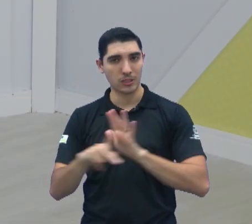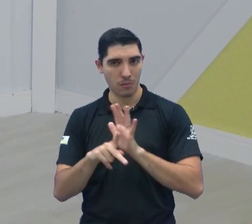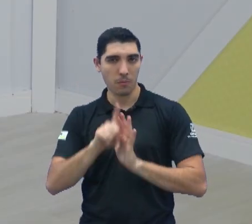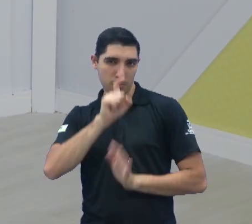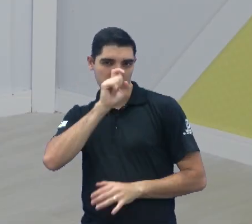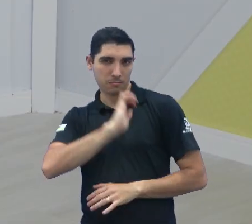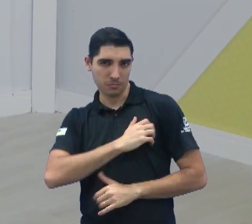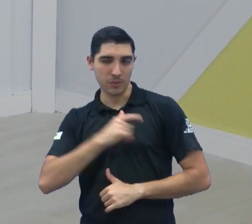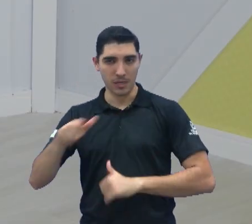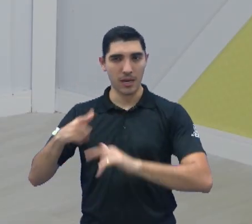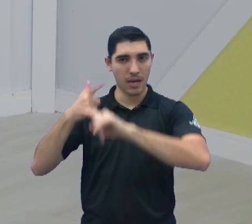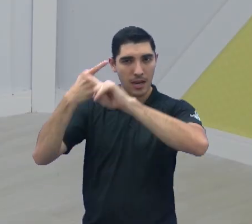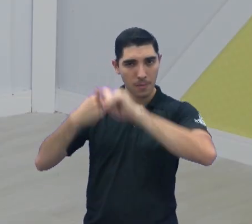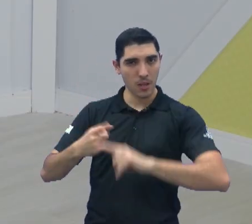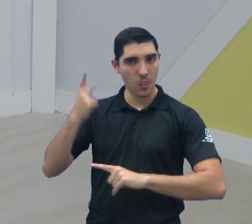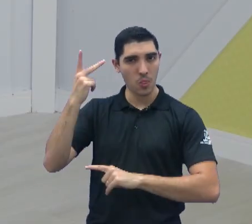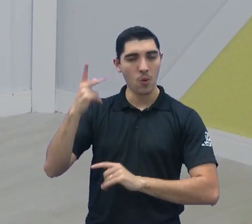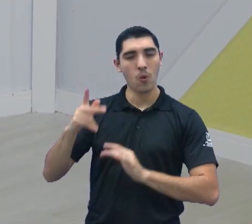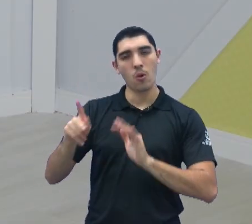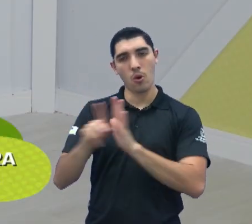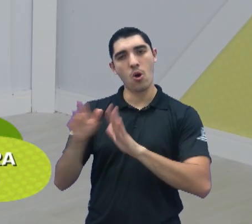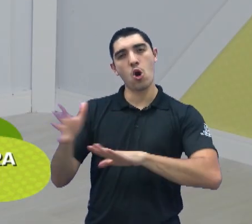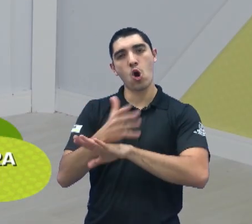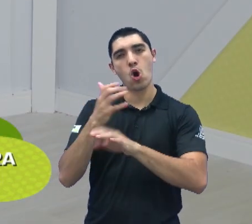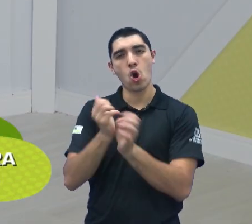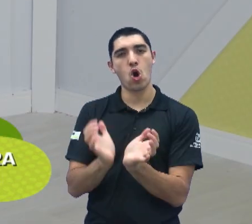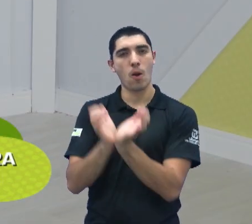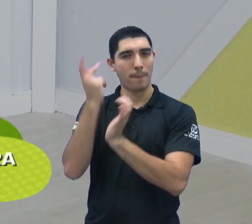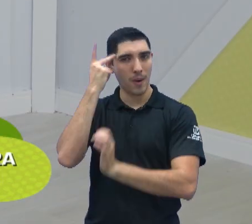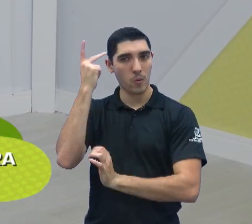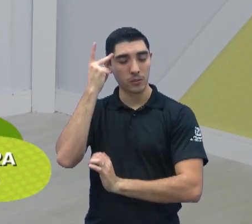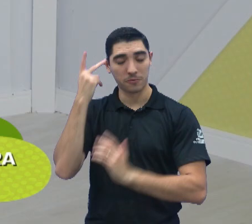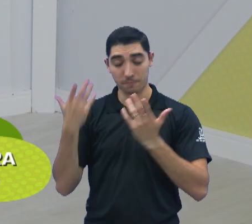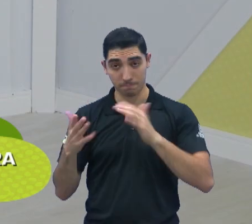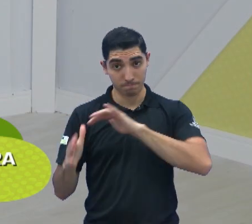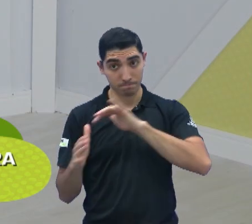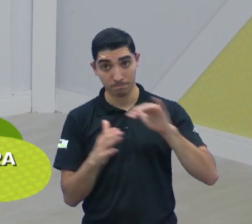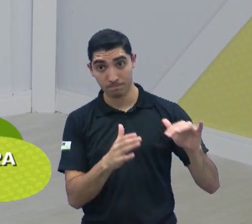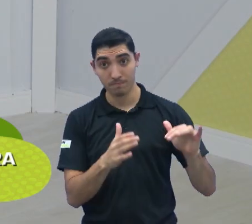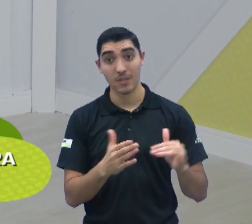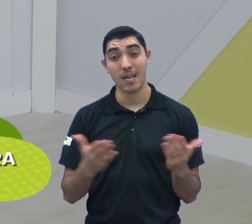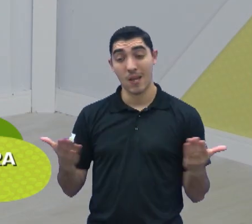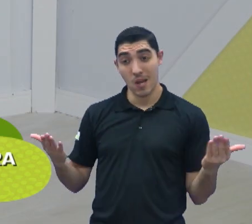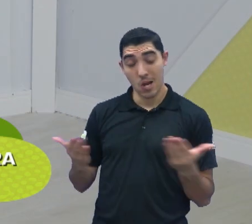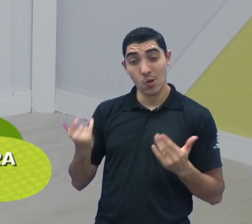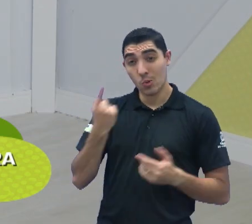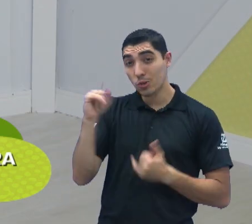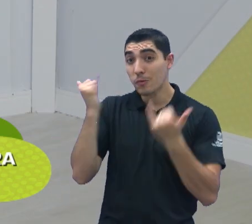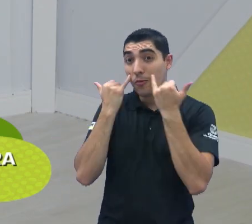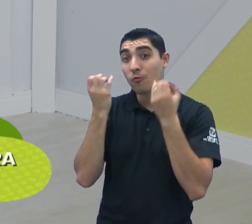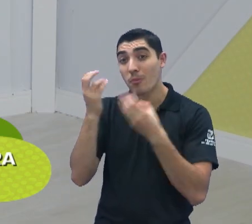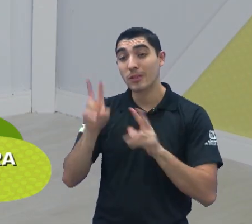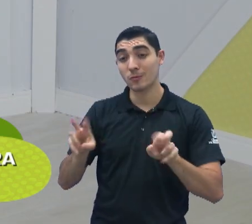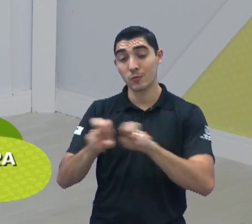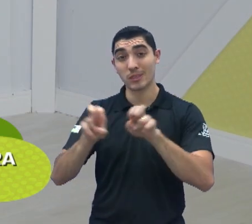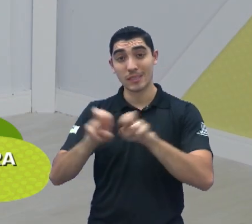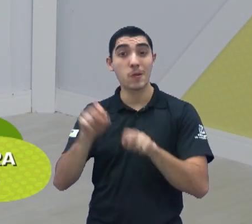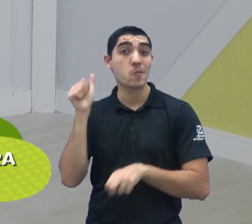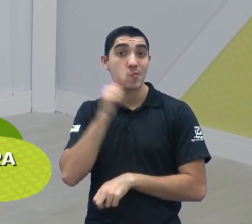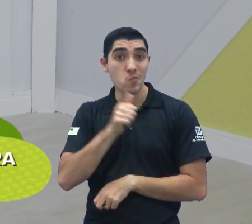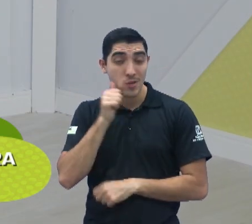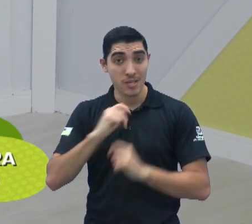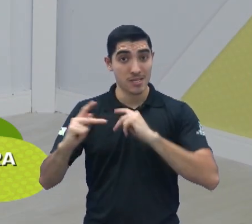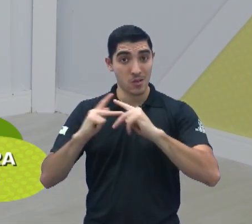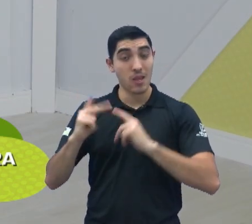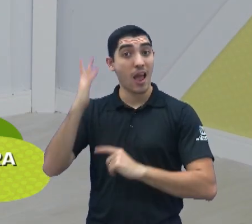final da Copa Paulista. Paulito, pra gente fechar o Hora de hoje, tem bastante informação falando de futsal. São José Futsal Feminino entra em quadra